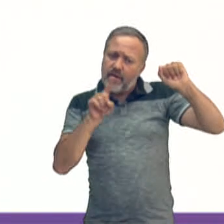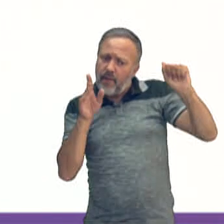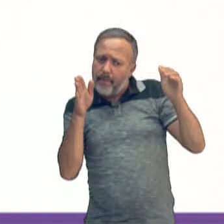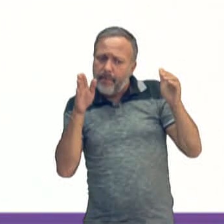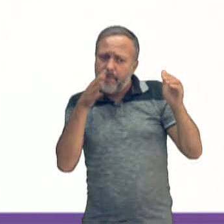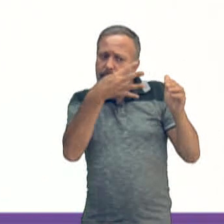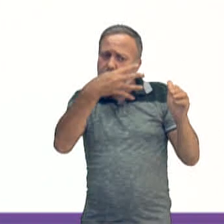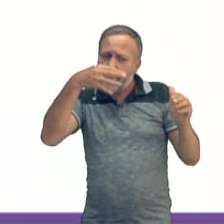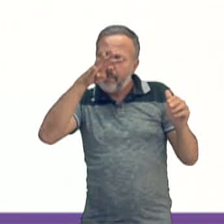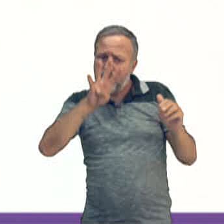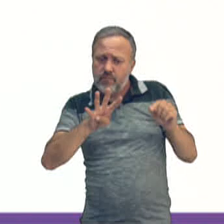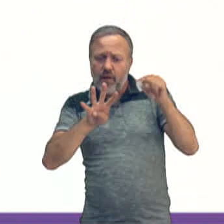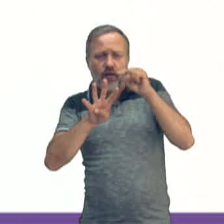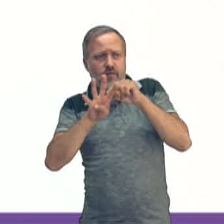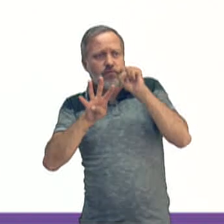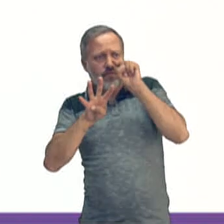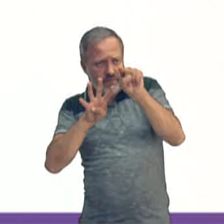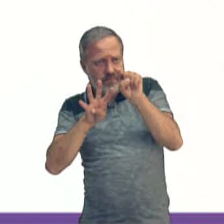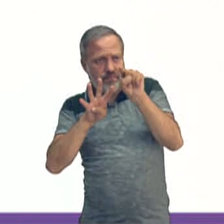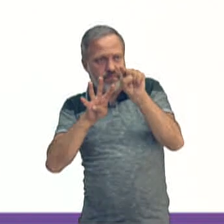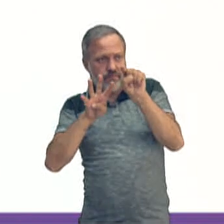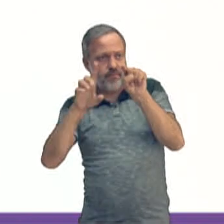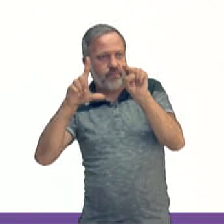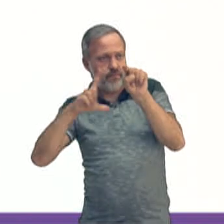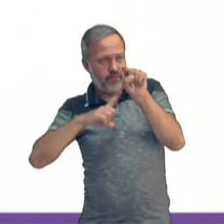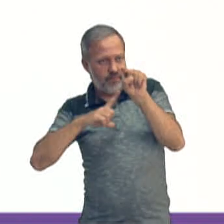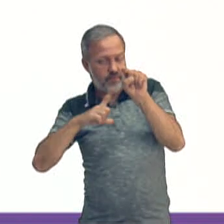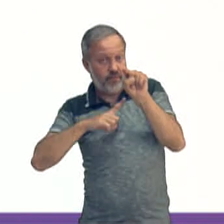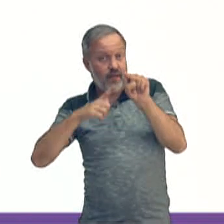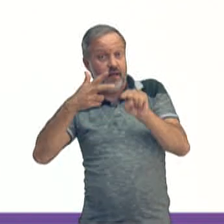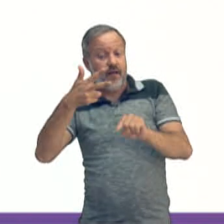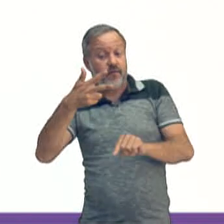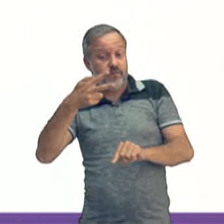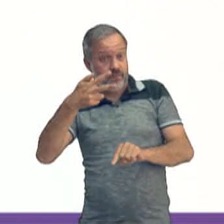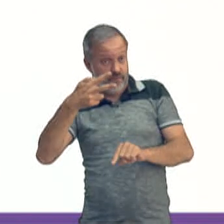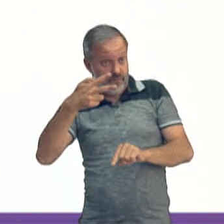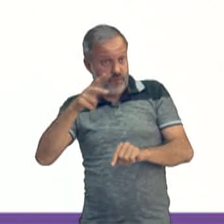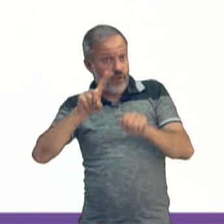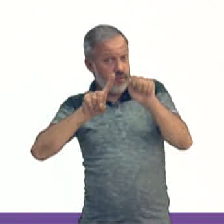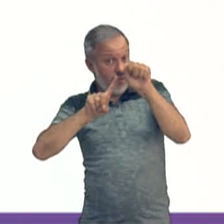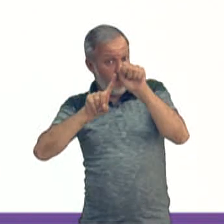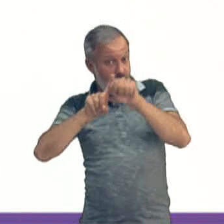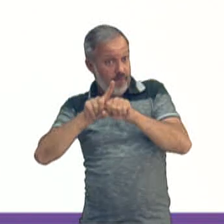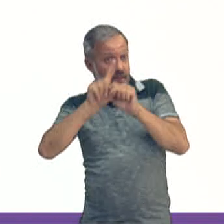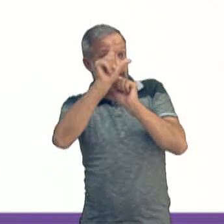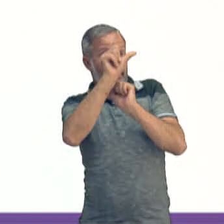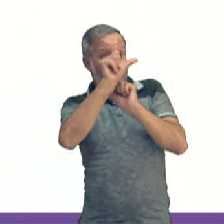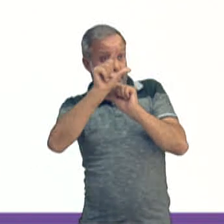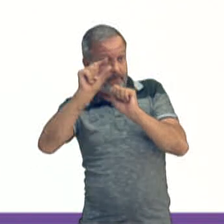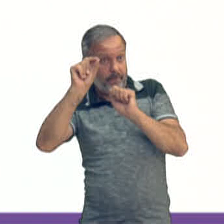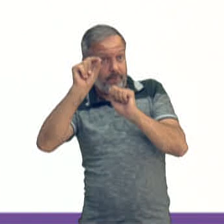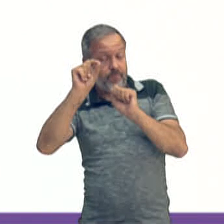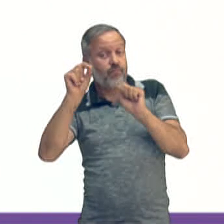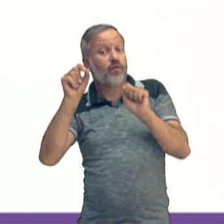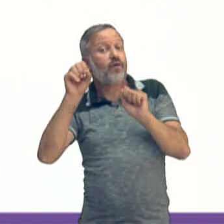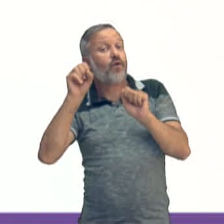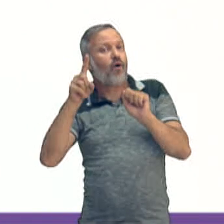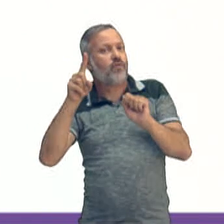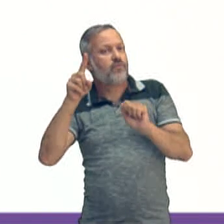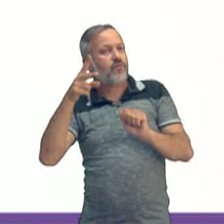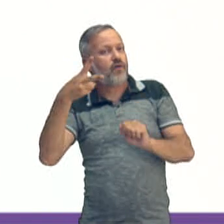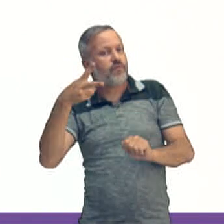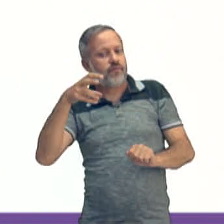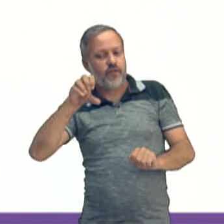o calendário mesopotâmico possui 12 meses lunares, com 29 e 30 dias cada, e